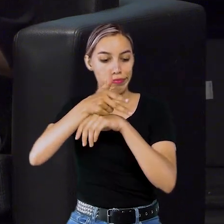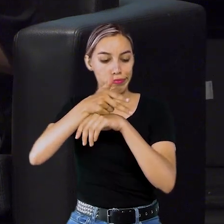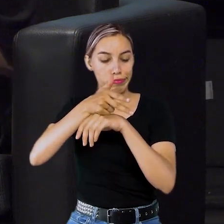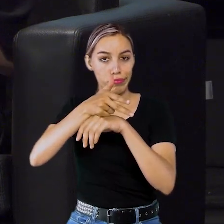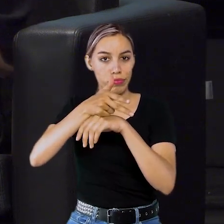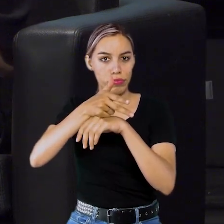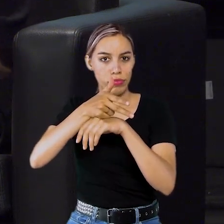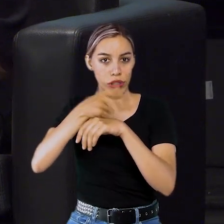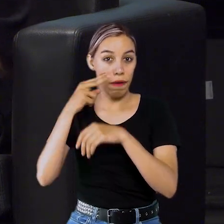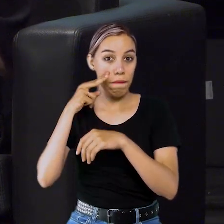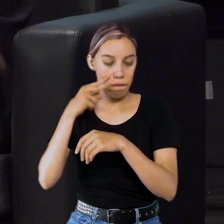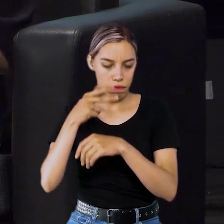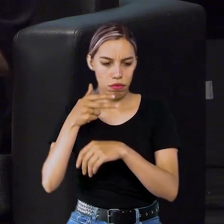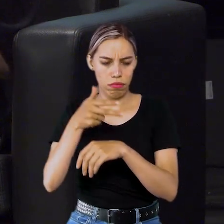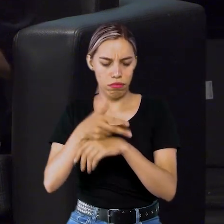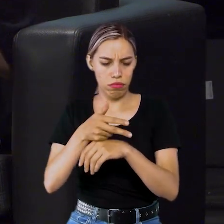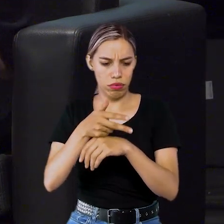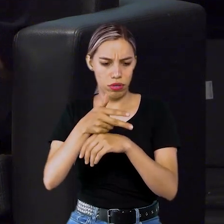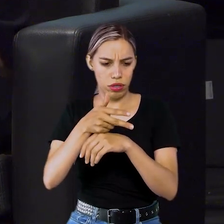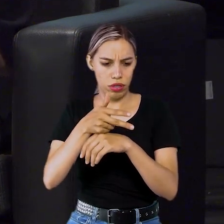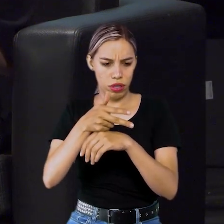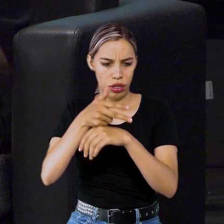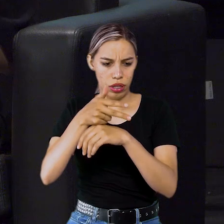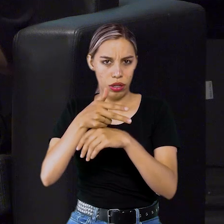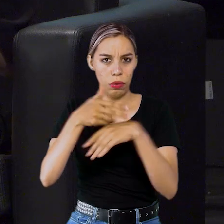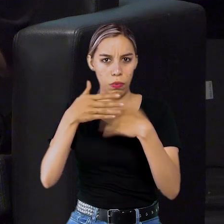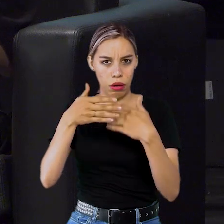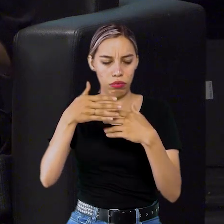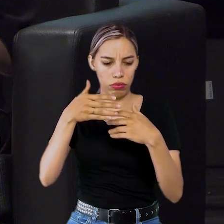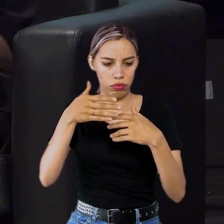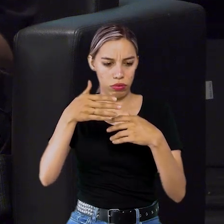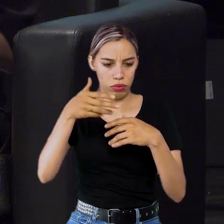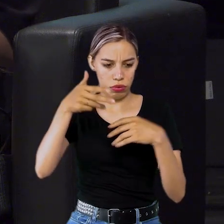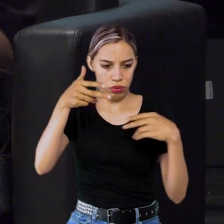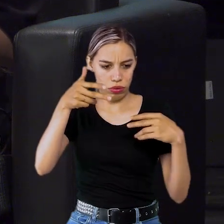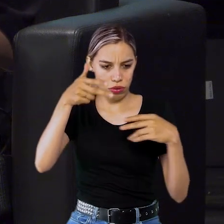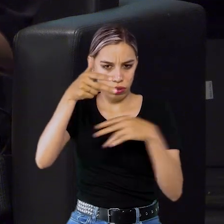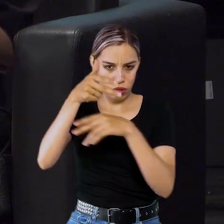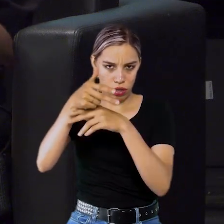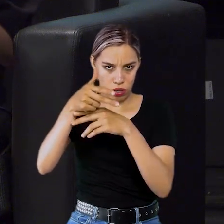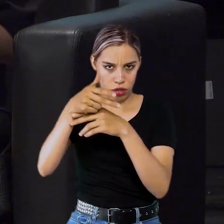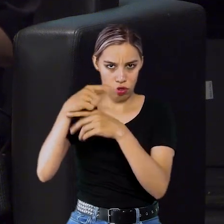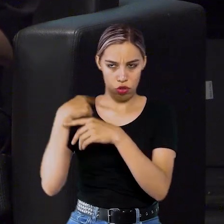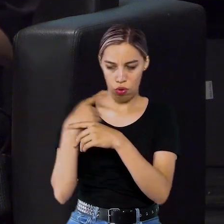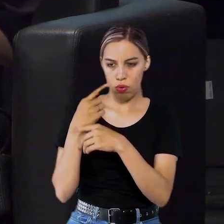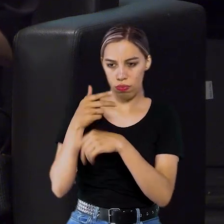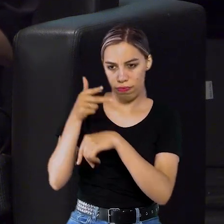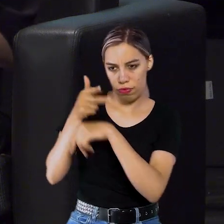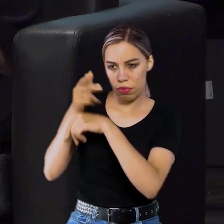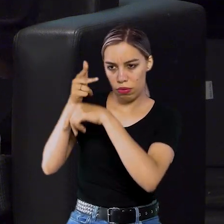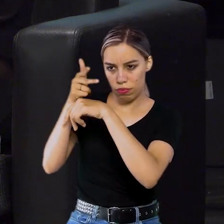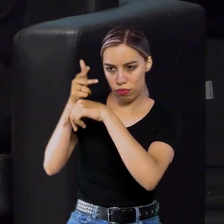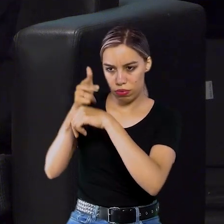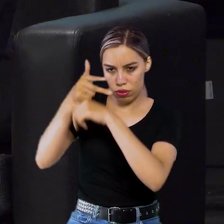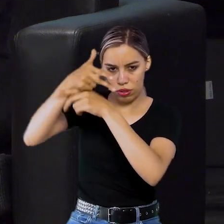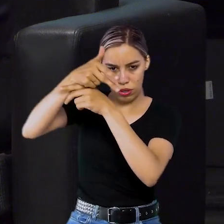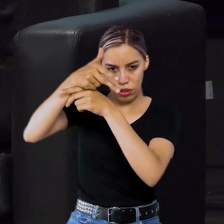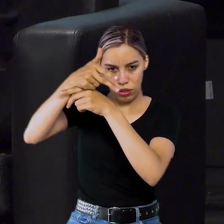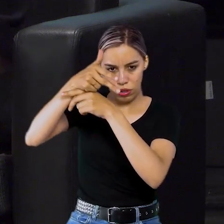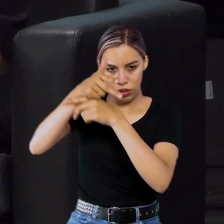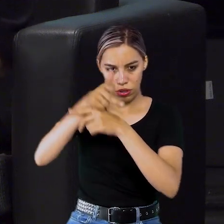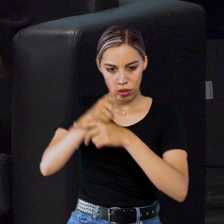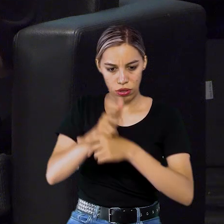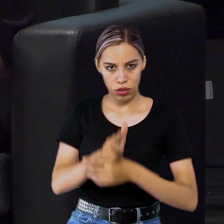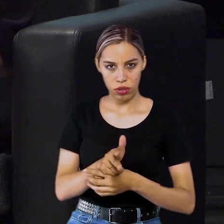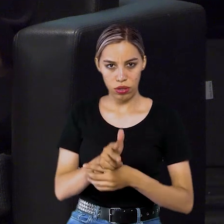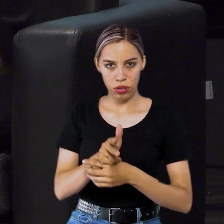que a gente pega as câmeras, isso muda. E o olhar não passa a ser mais de cima para baixo, mas passa a ser de olho